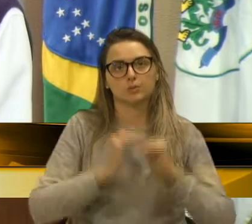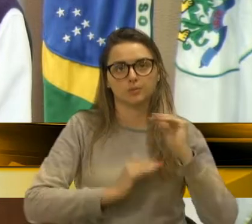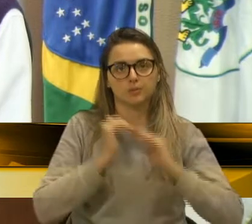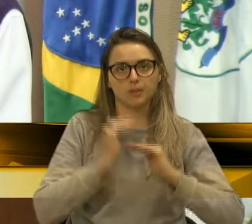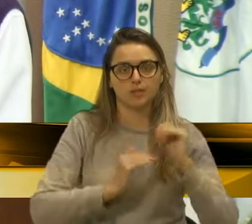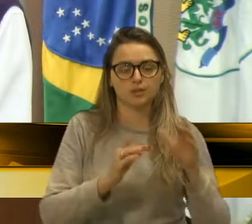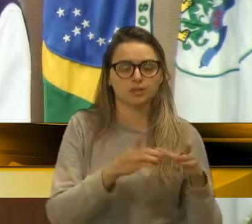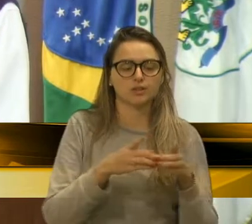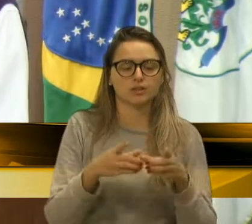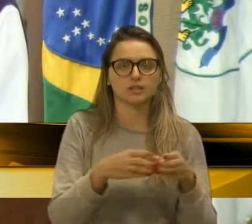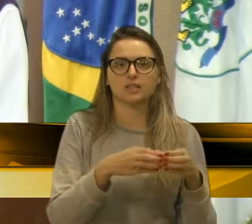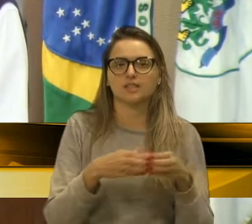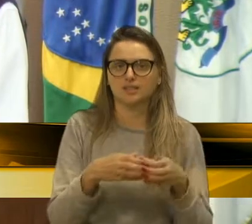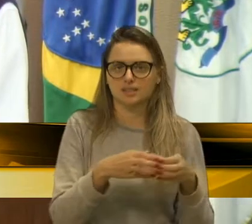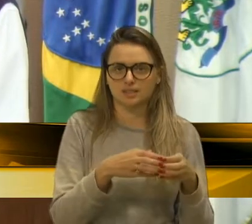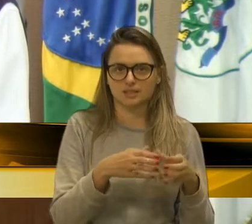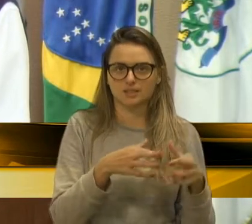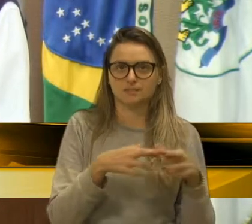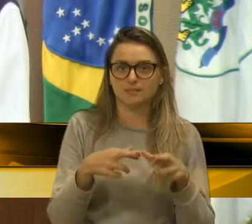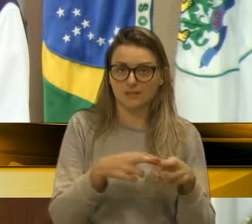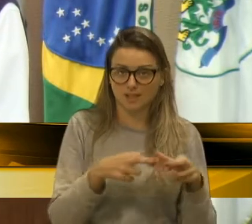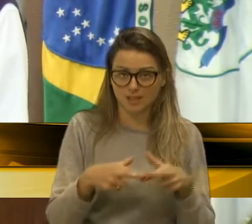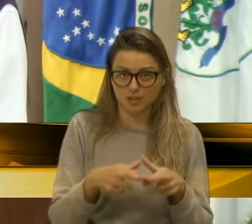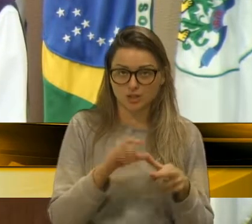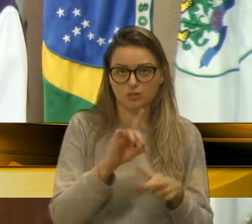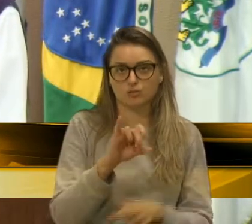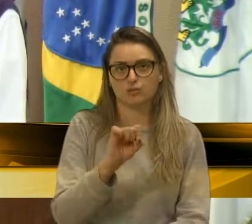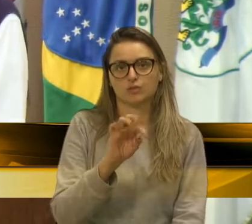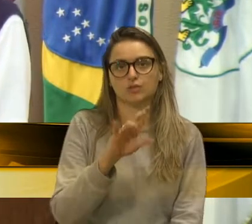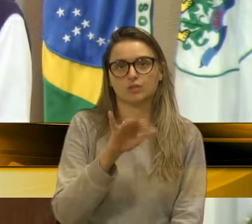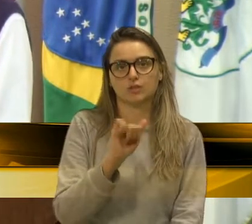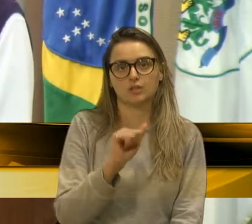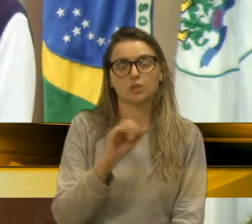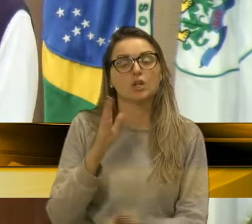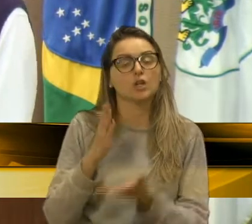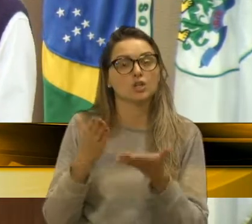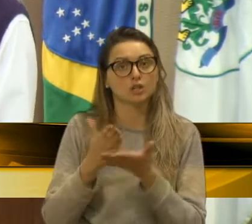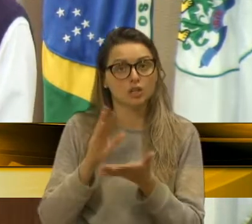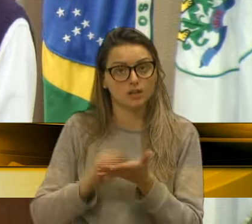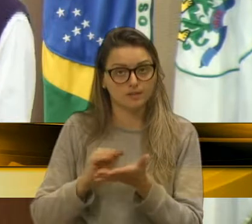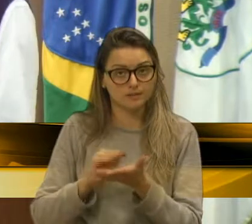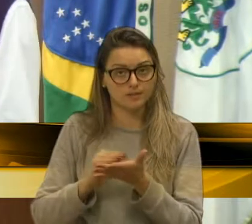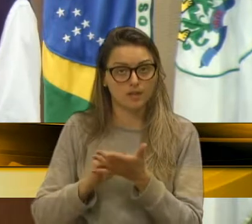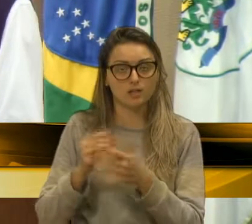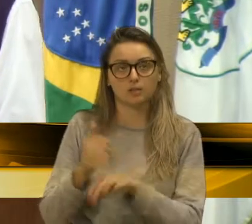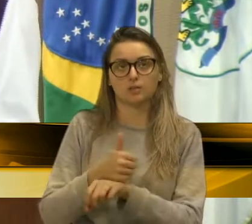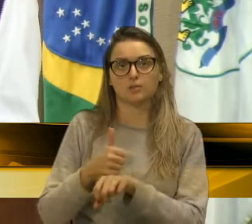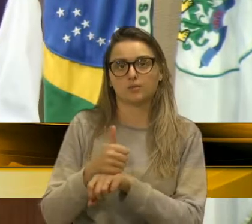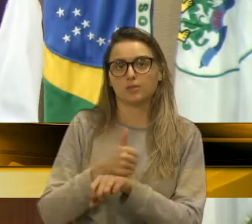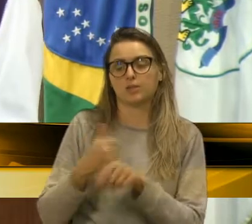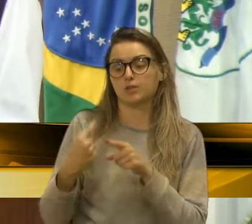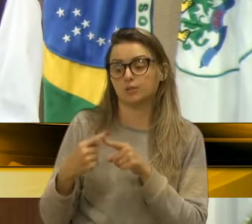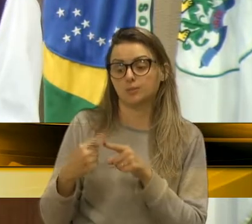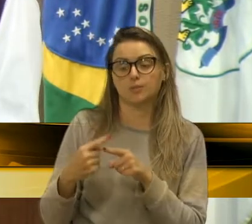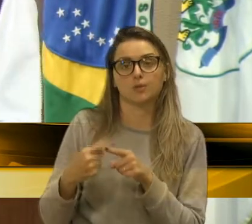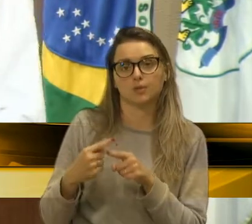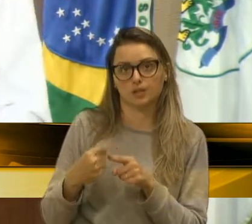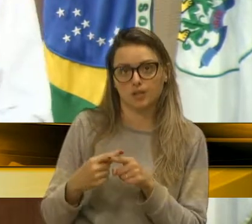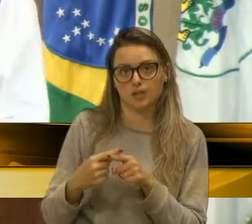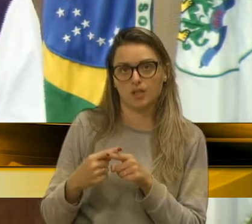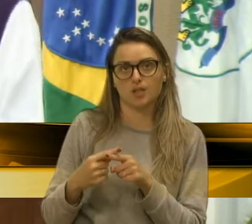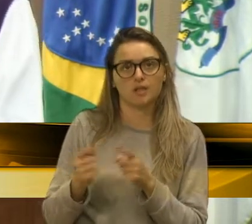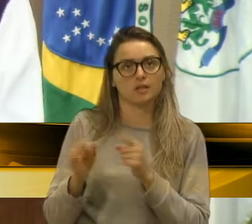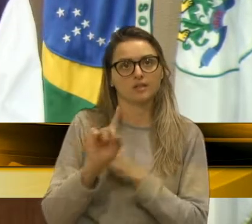distritos. Atualmente já existe defasagem de profissionais, já temos, por conta que muitas vezes eles